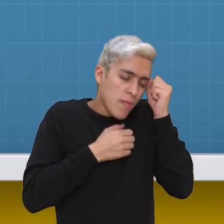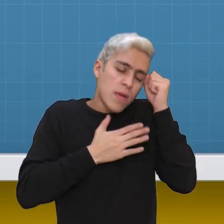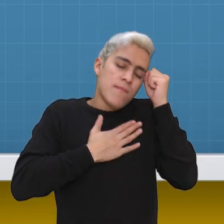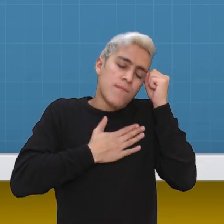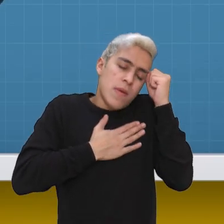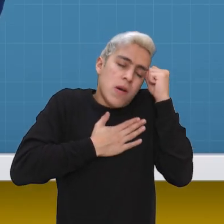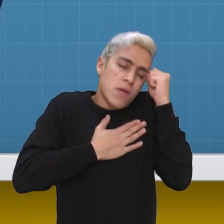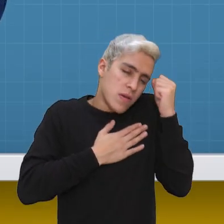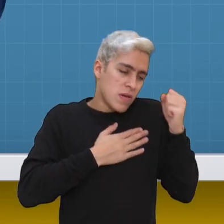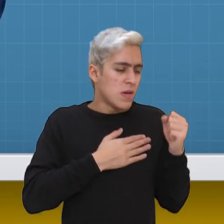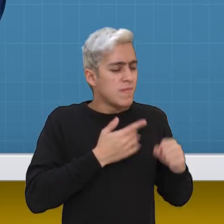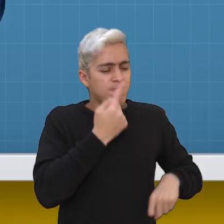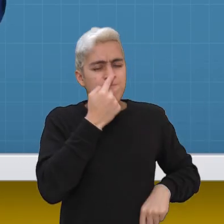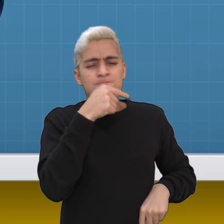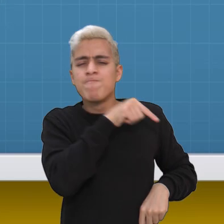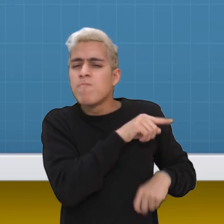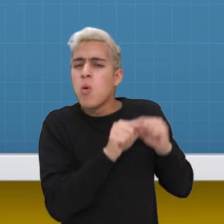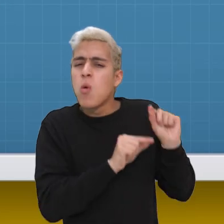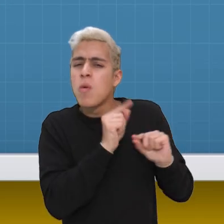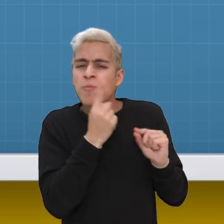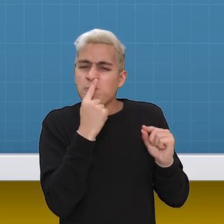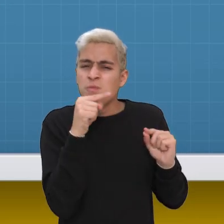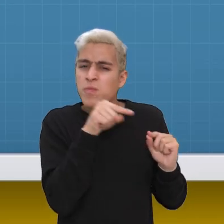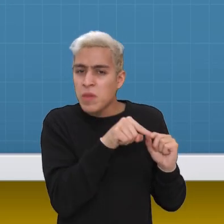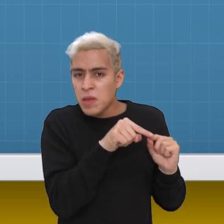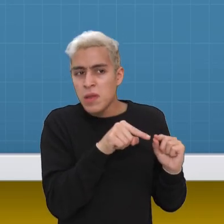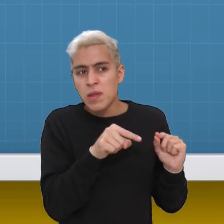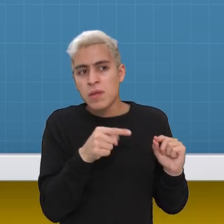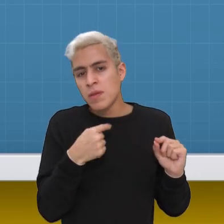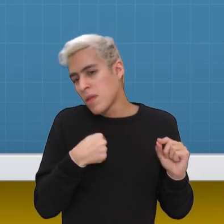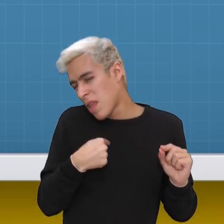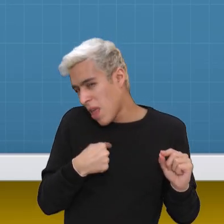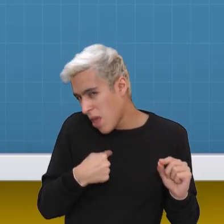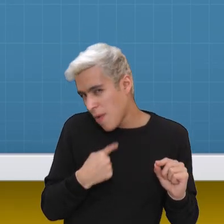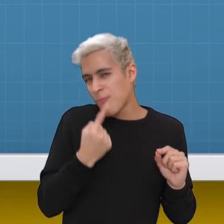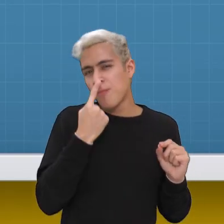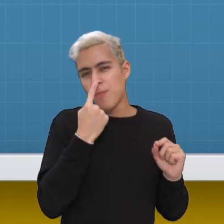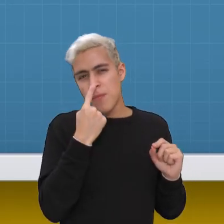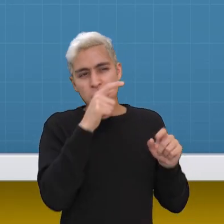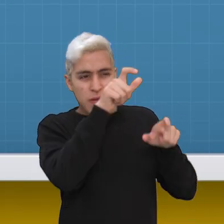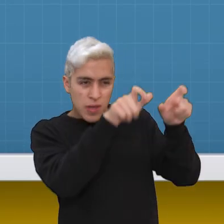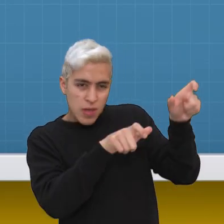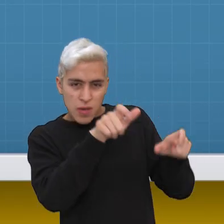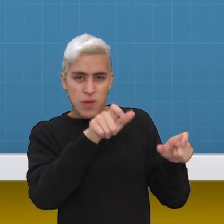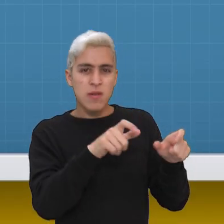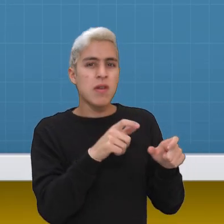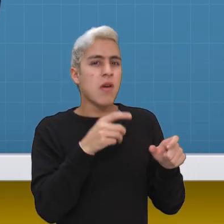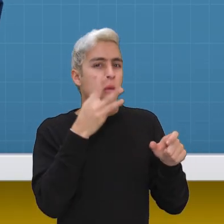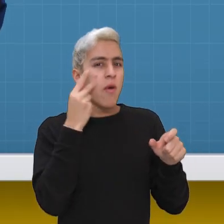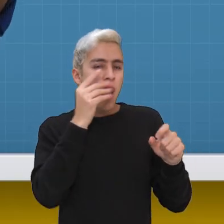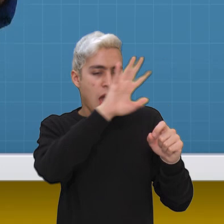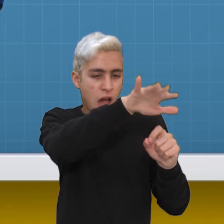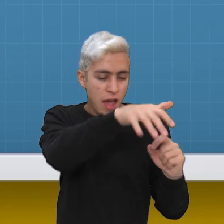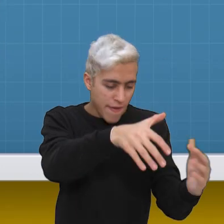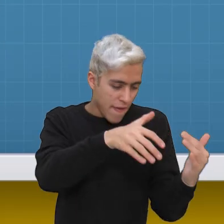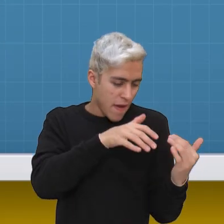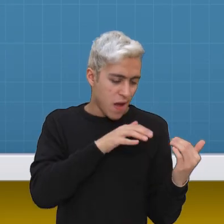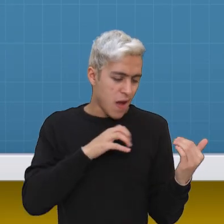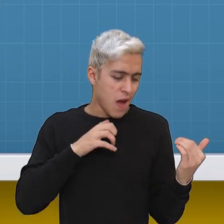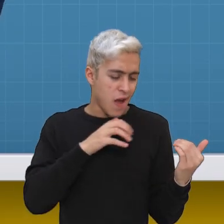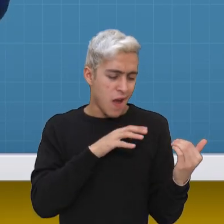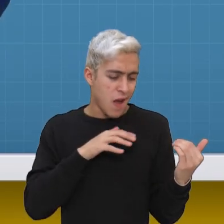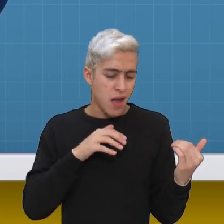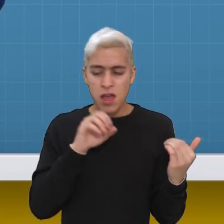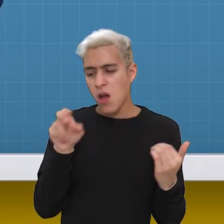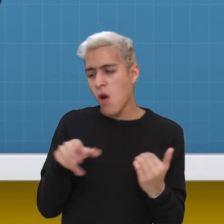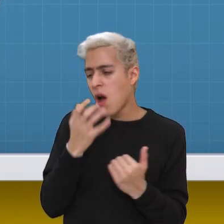E aí, com quem que eu me identifico mais? Eu me identifico com aquela pessoa que pega o gatinho no colo, que